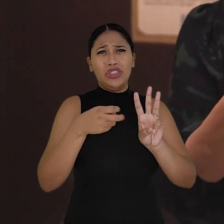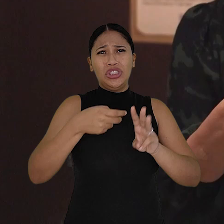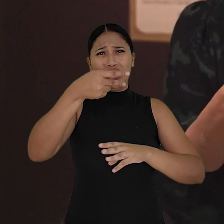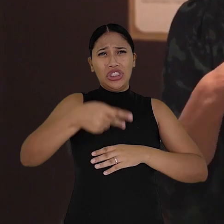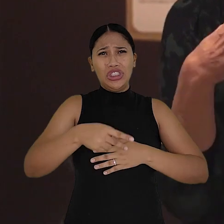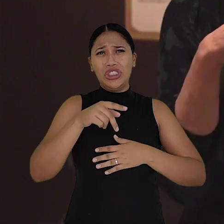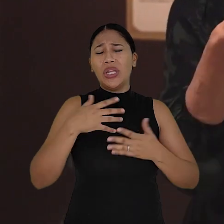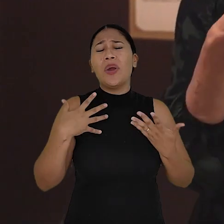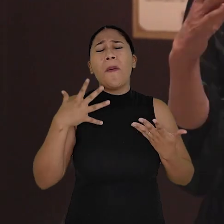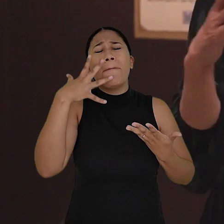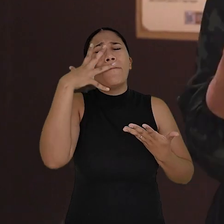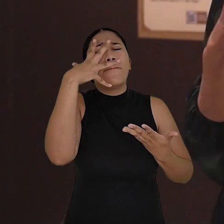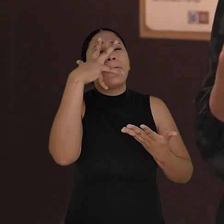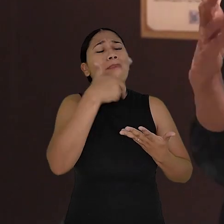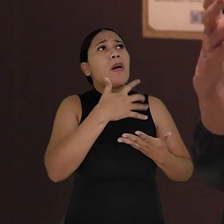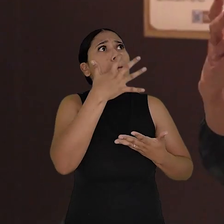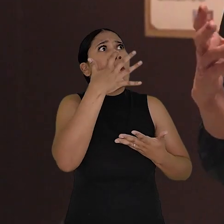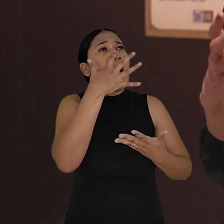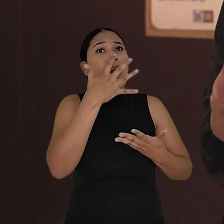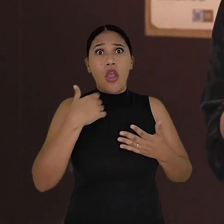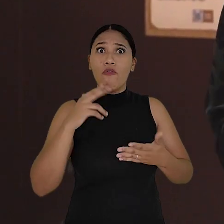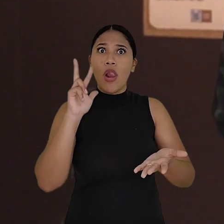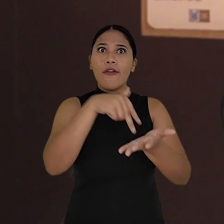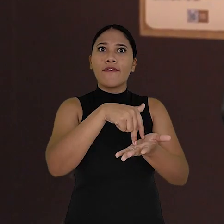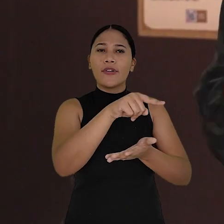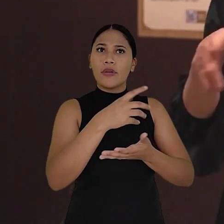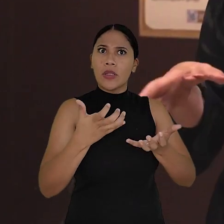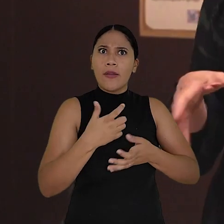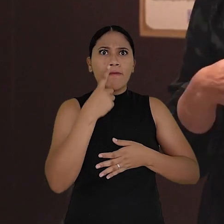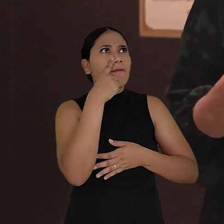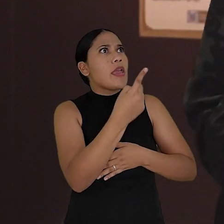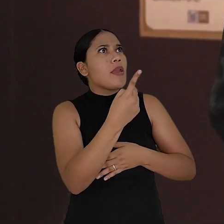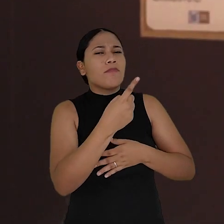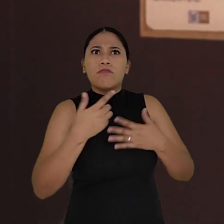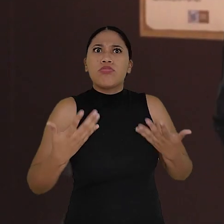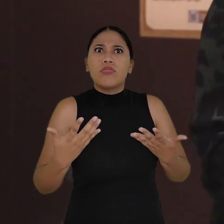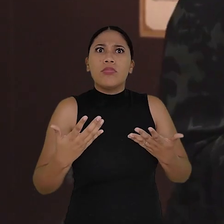aparecimento dos indígenas e é uma coisa impressionante essa pedra. Eu fui lá ver,